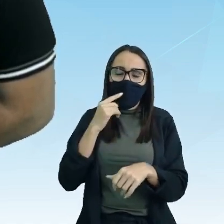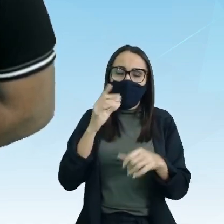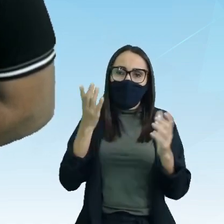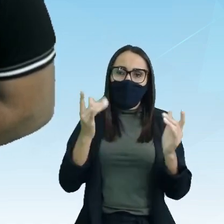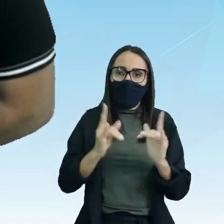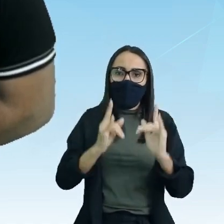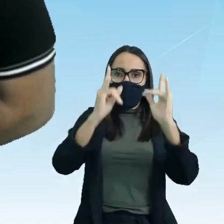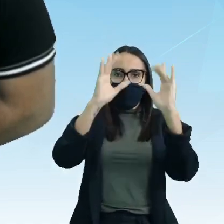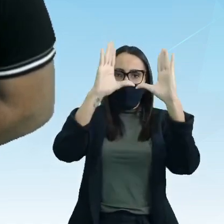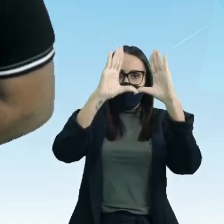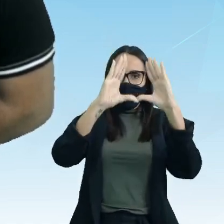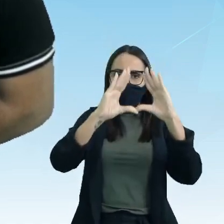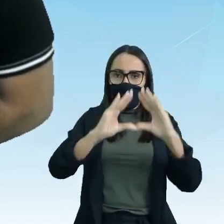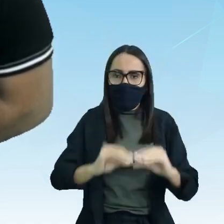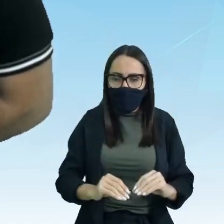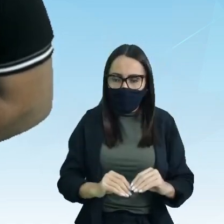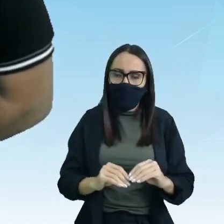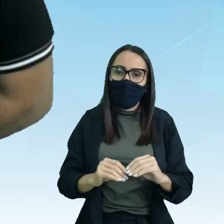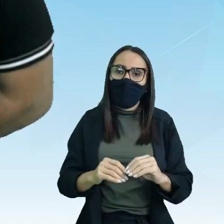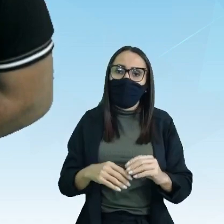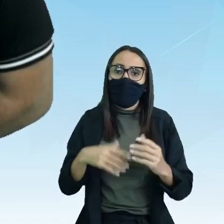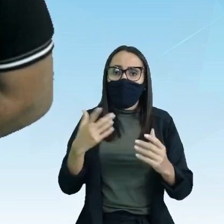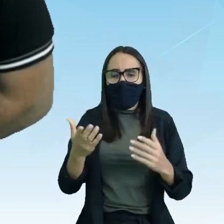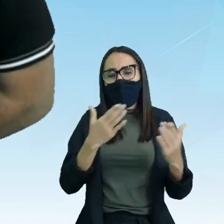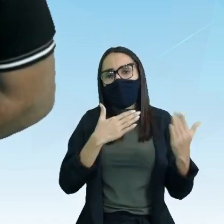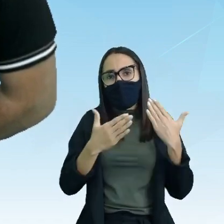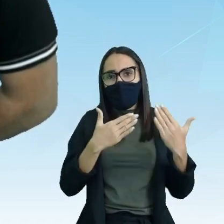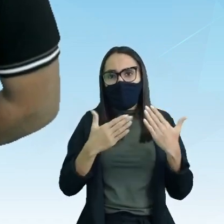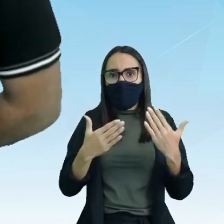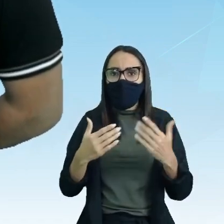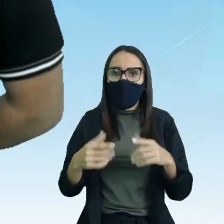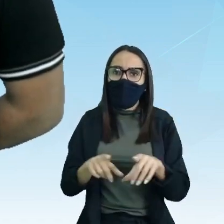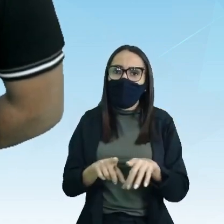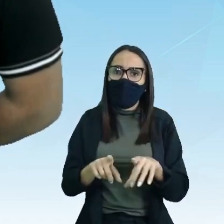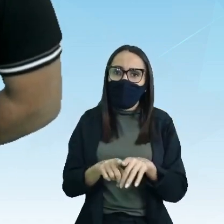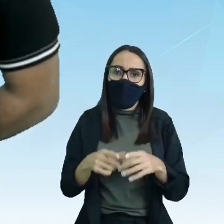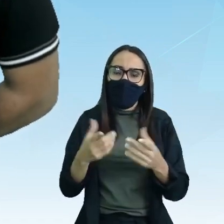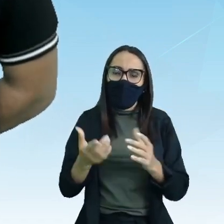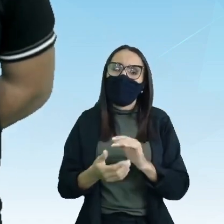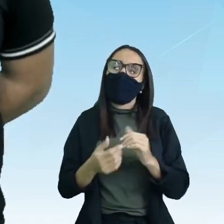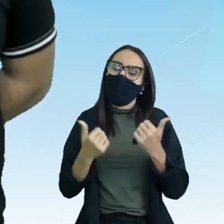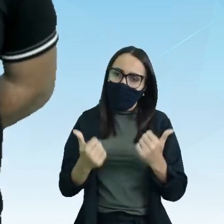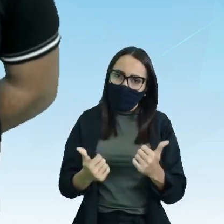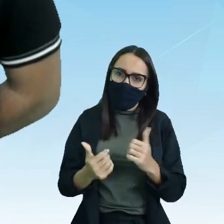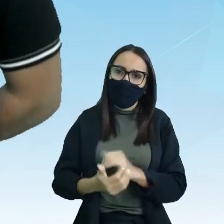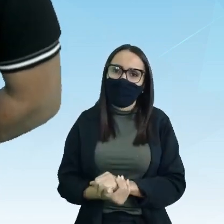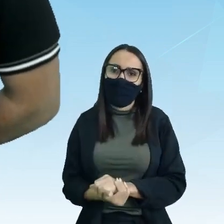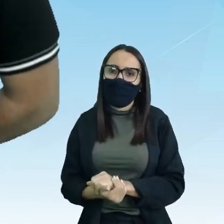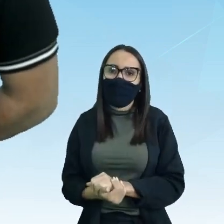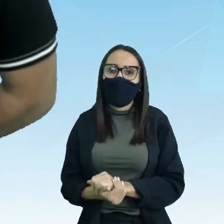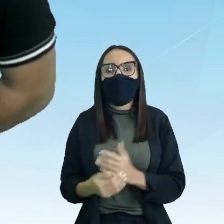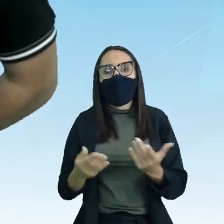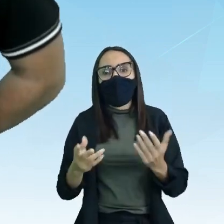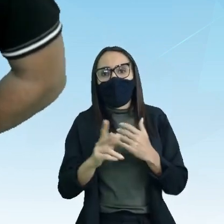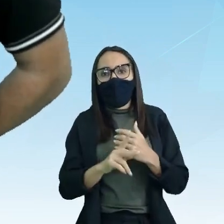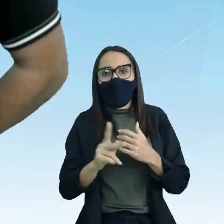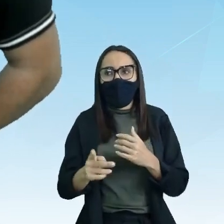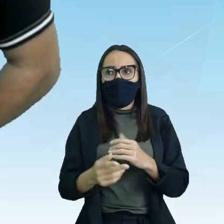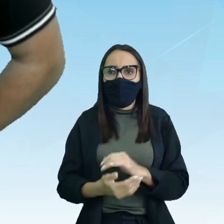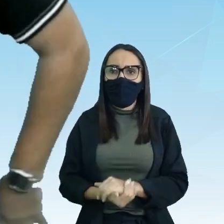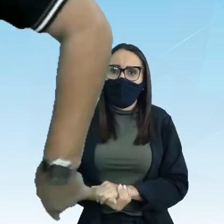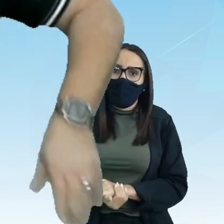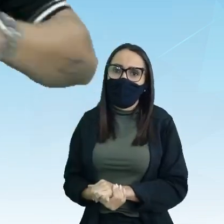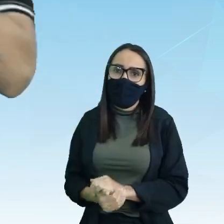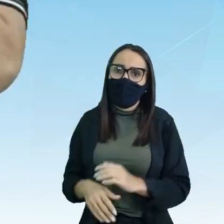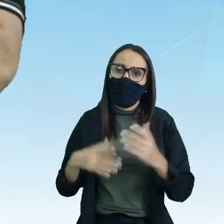foram demolidos. Vamos também fazer um papo aqui sobre os prédios que não existem mais, tá certo? Então aí, professor...